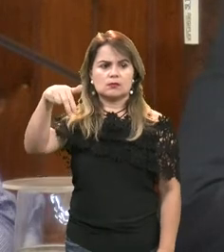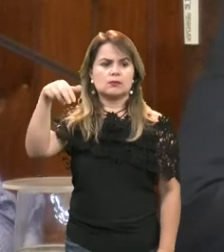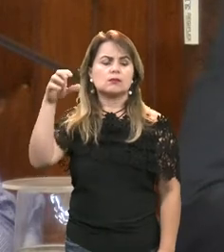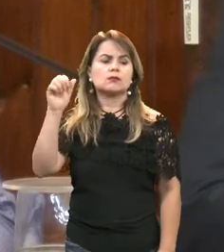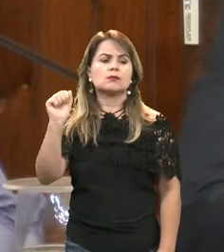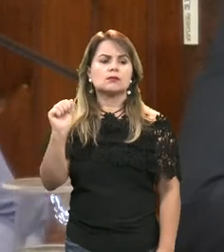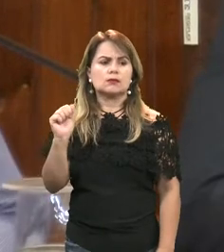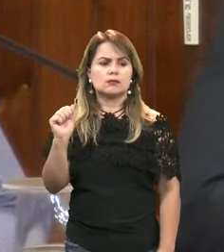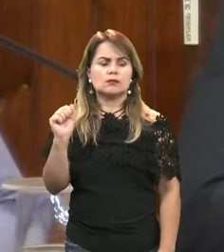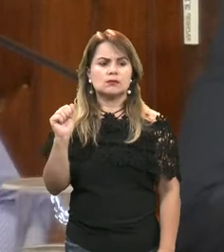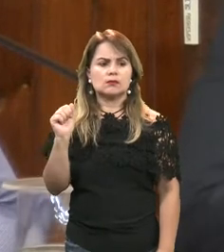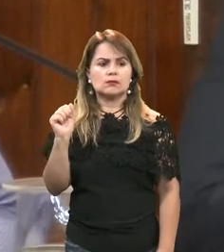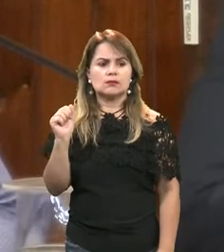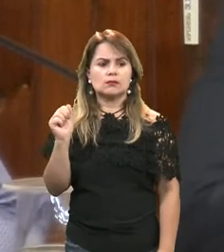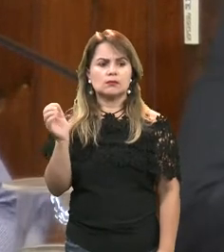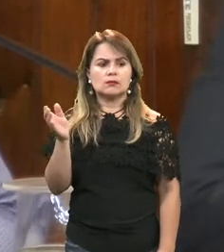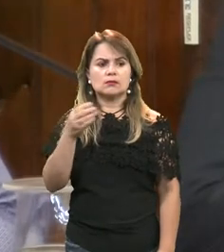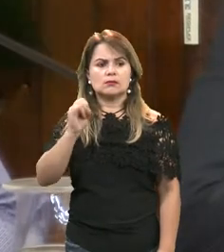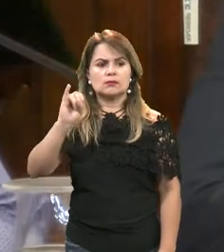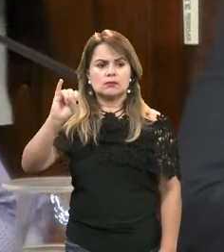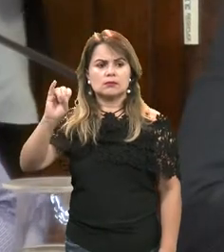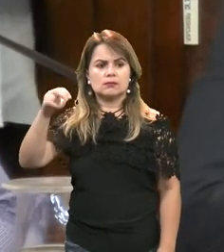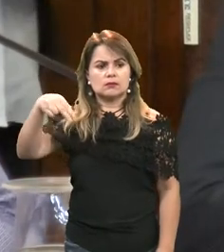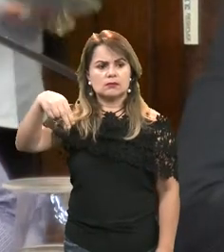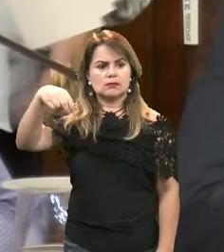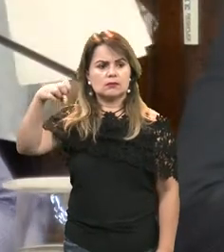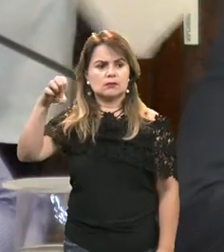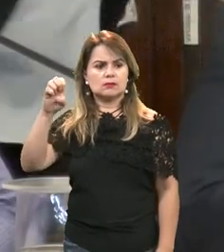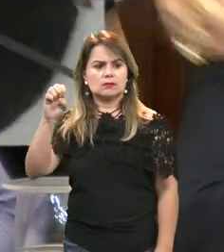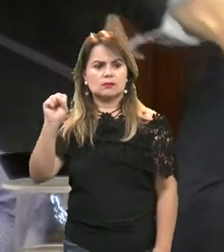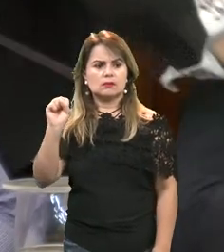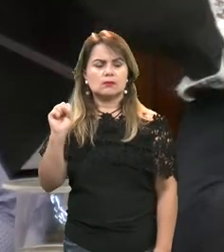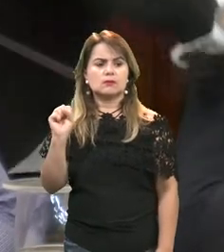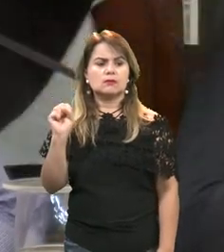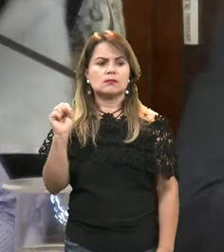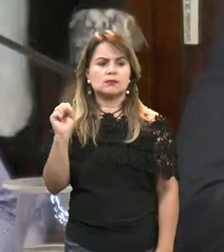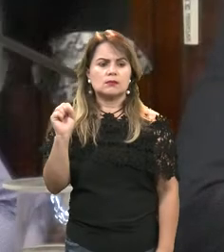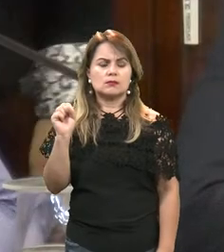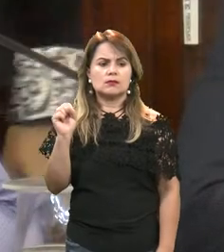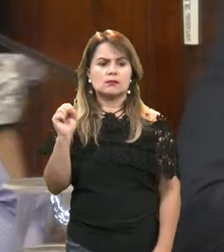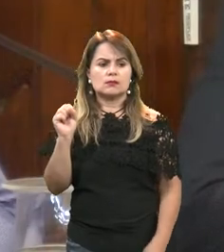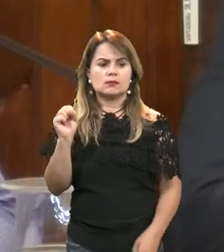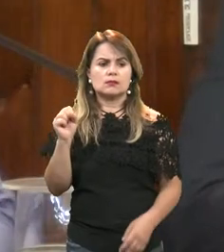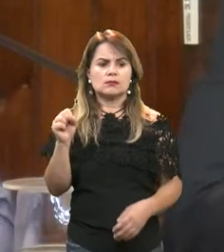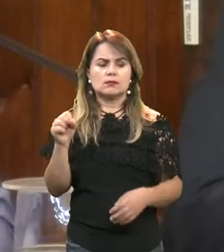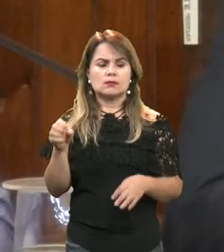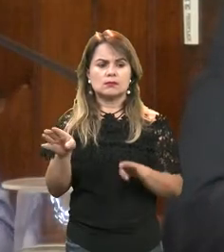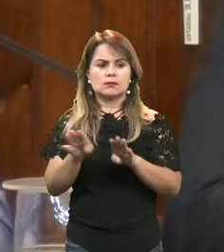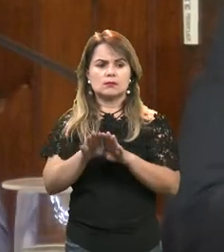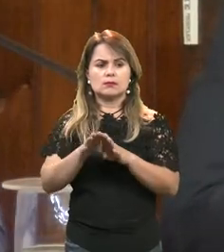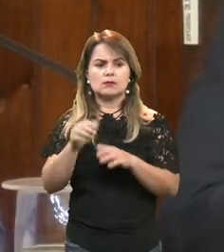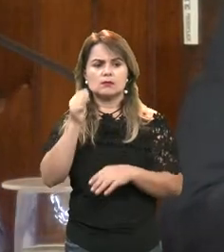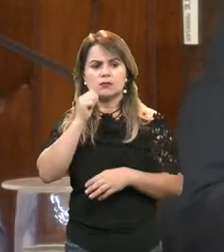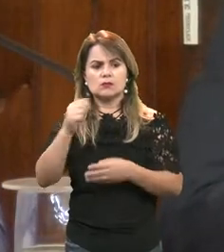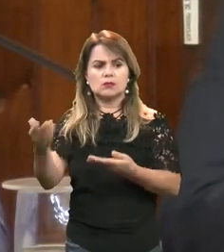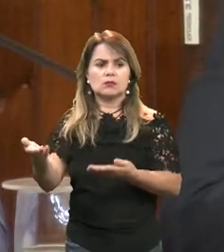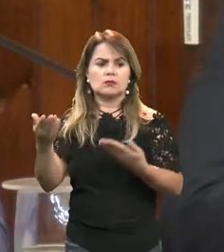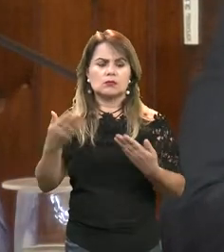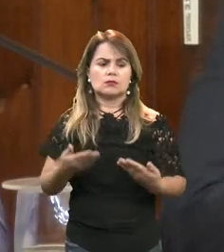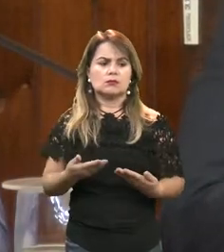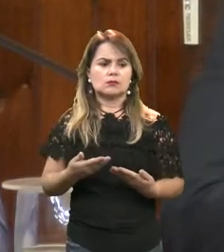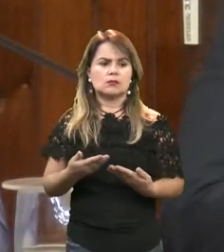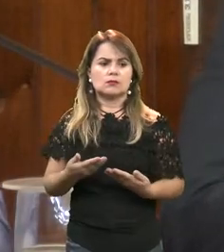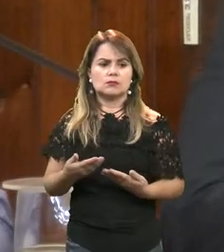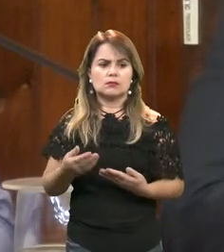Amor Exigente, Inês Aparecida Mazzini Severino, nossa convidada,